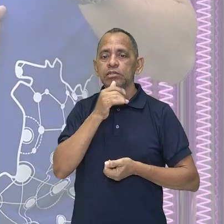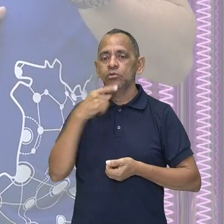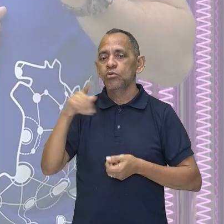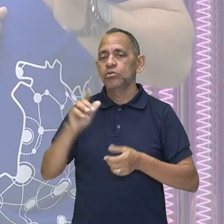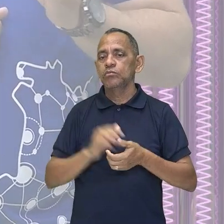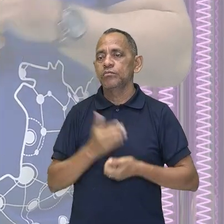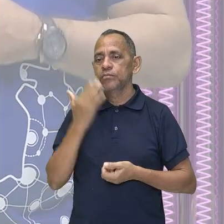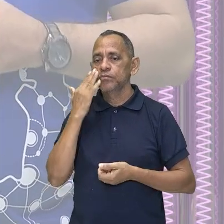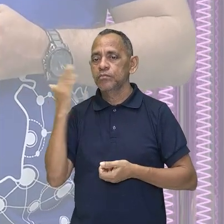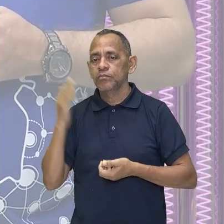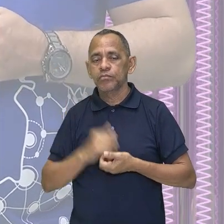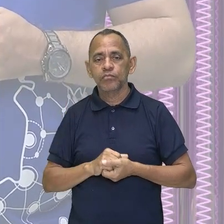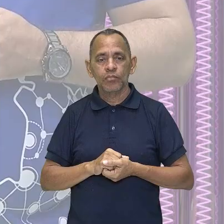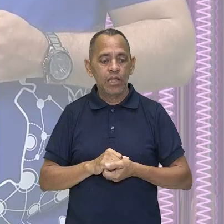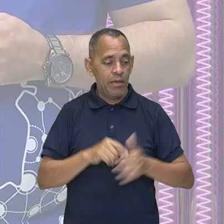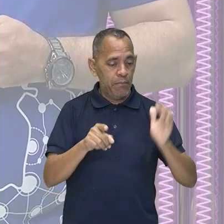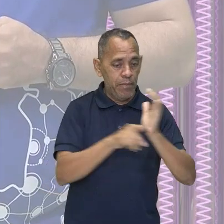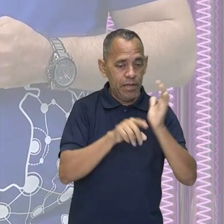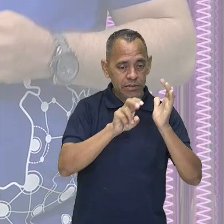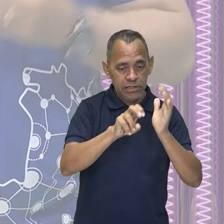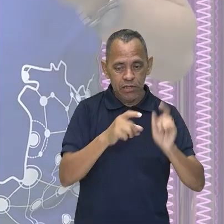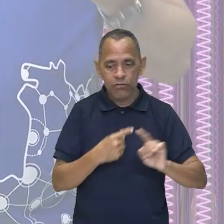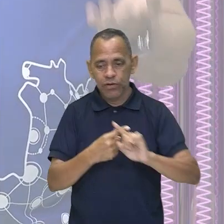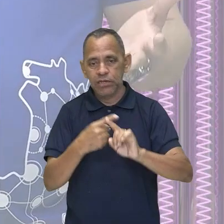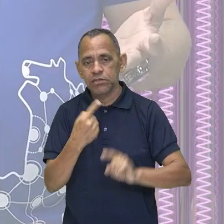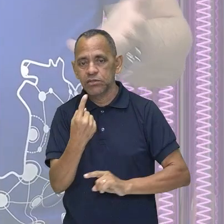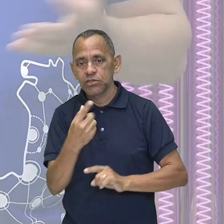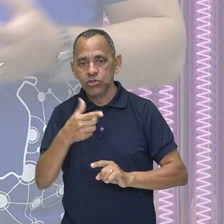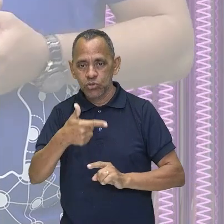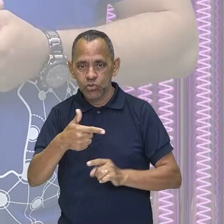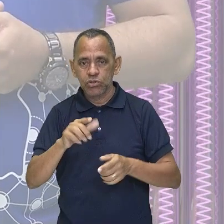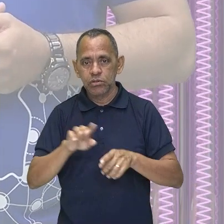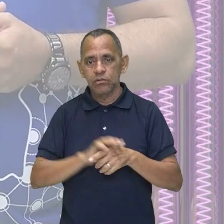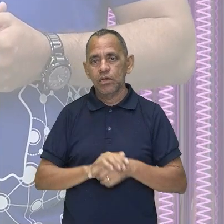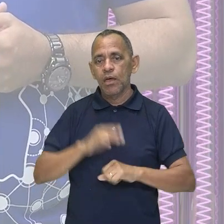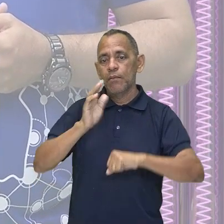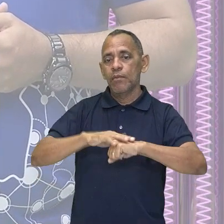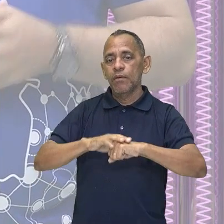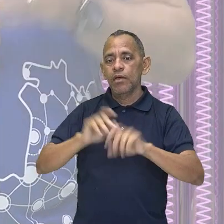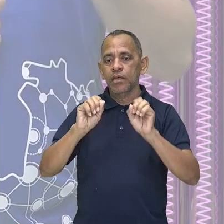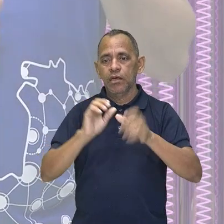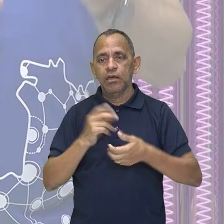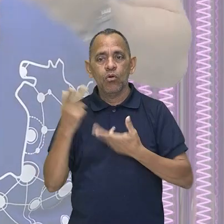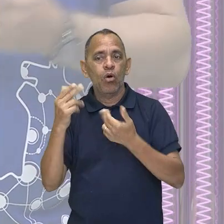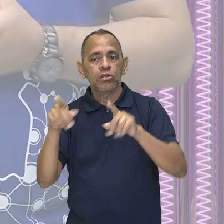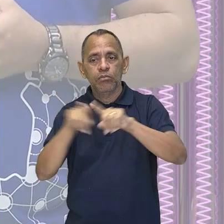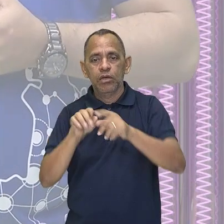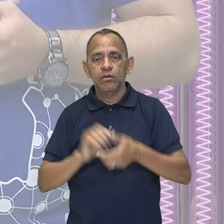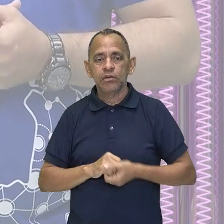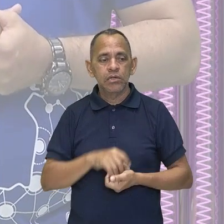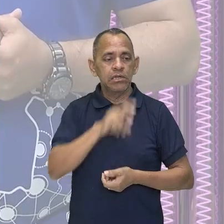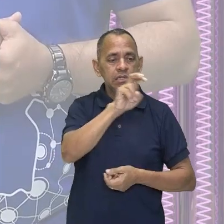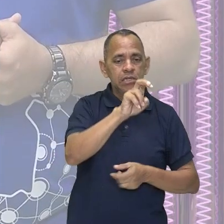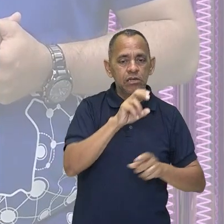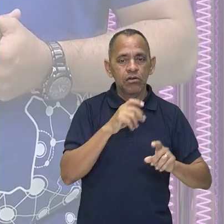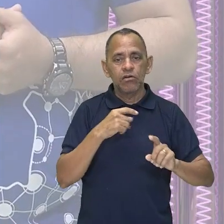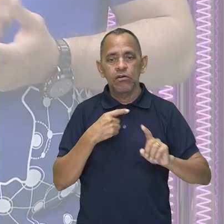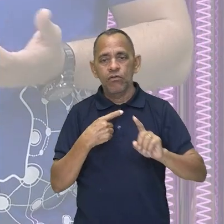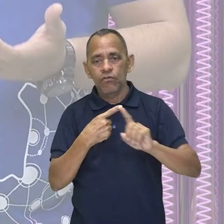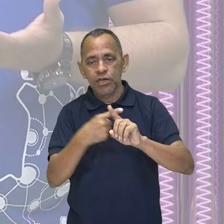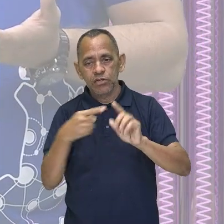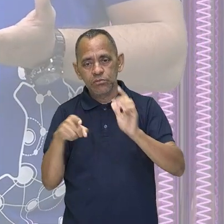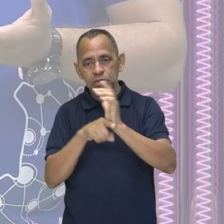quê? Menos 5 vezes 12, que é o mesmo do que 5 vezes menos